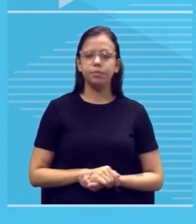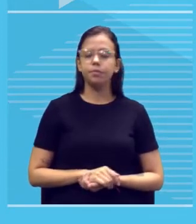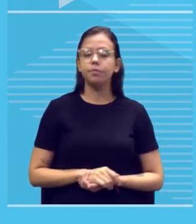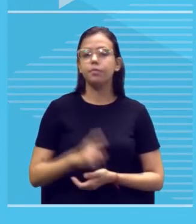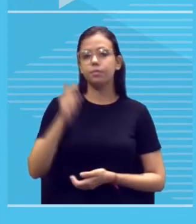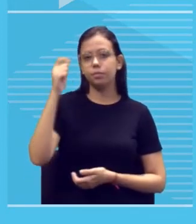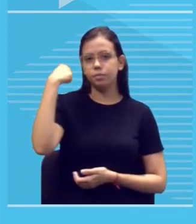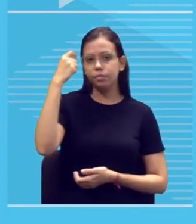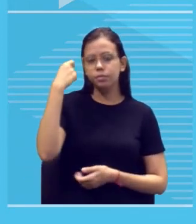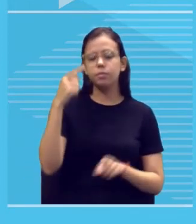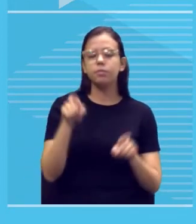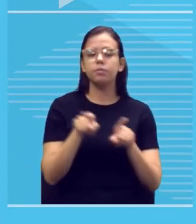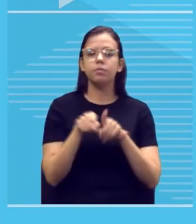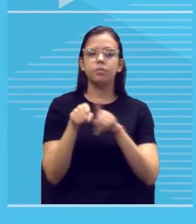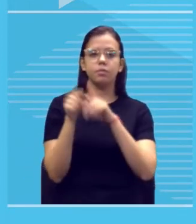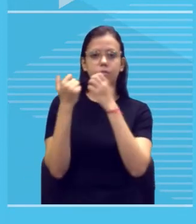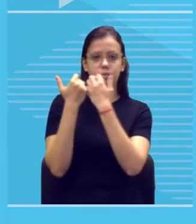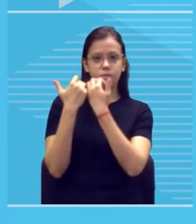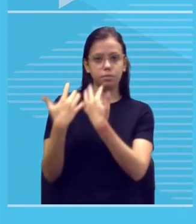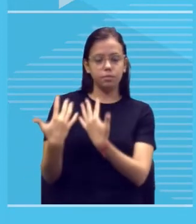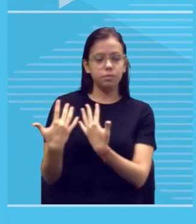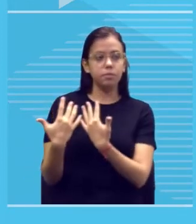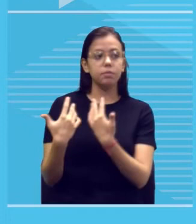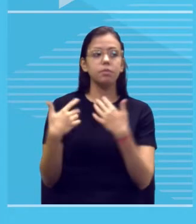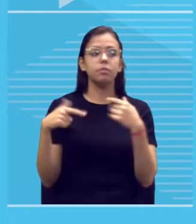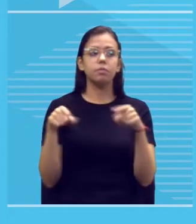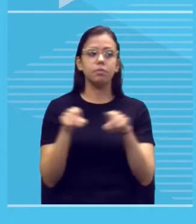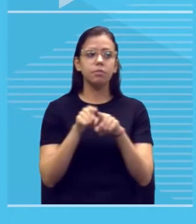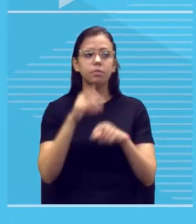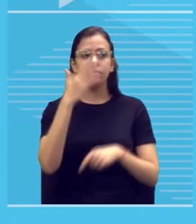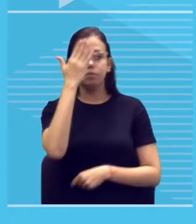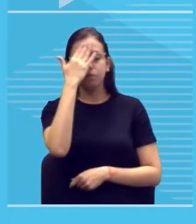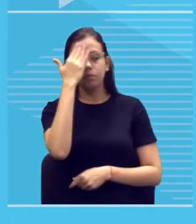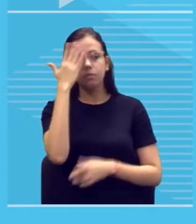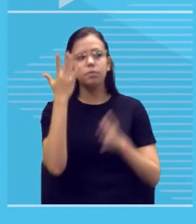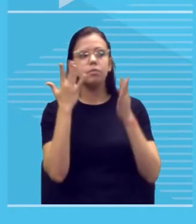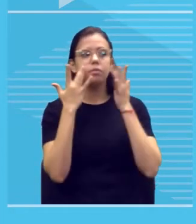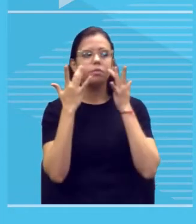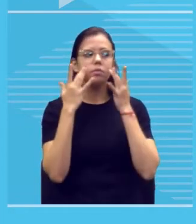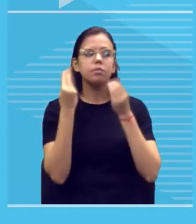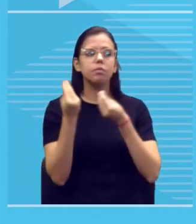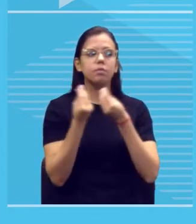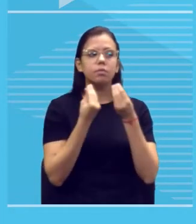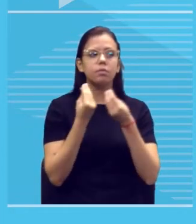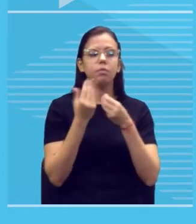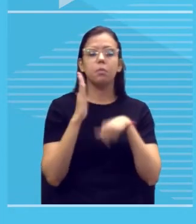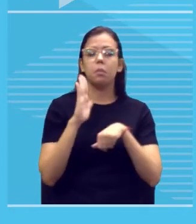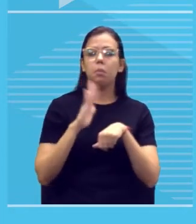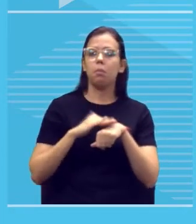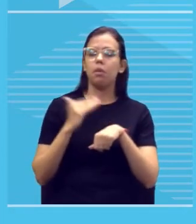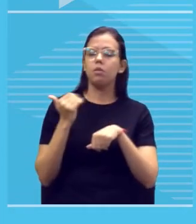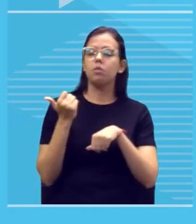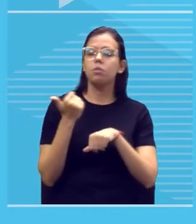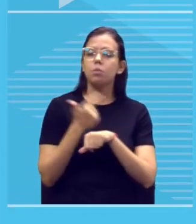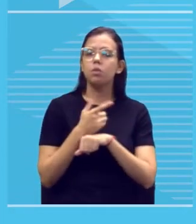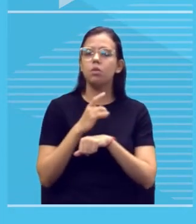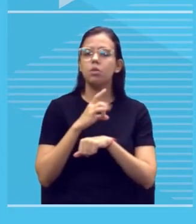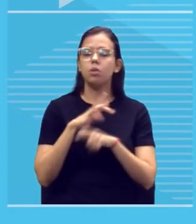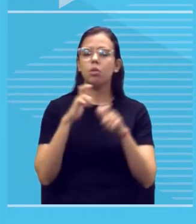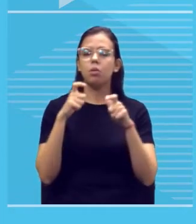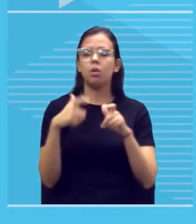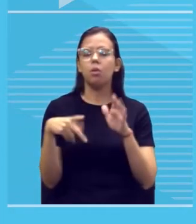e em quem assistiu o teatro mas também entender o teatro como mais que apenas um local de entretenimento